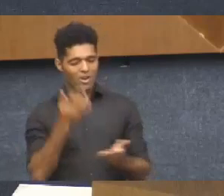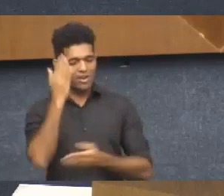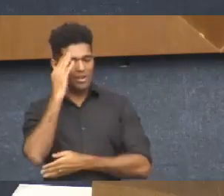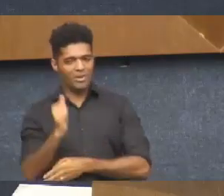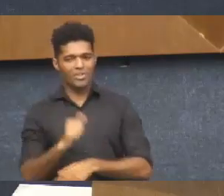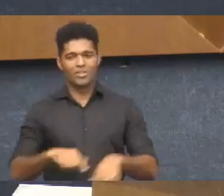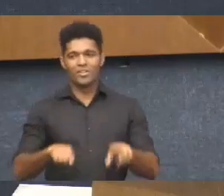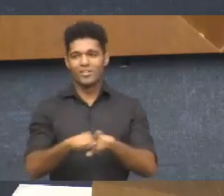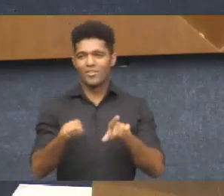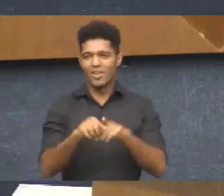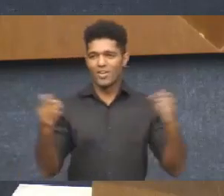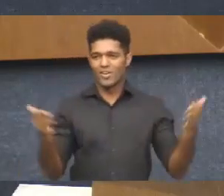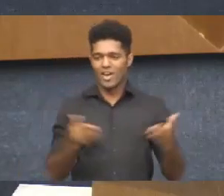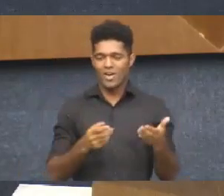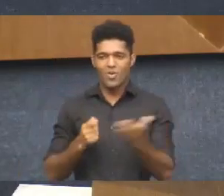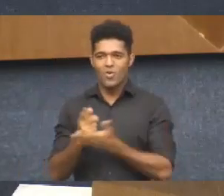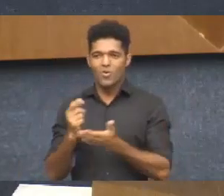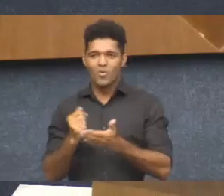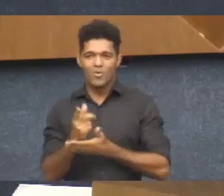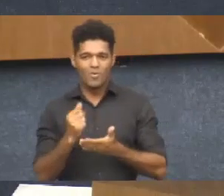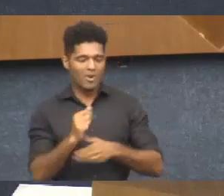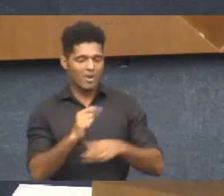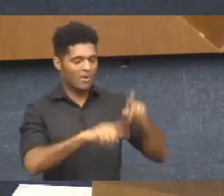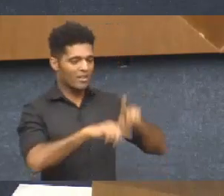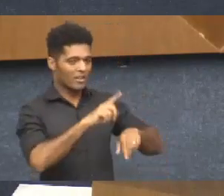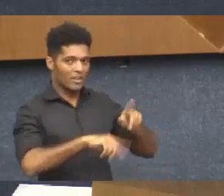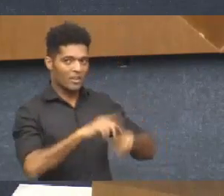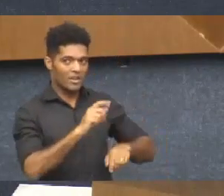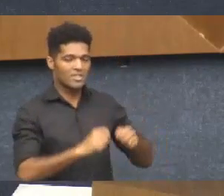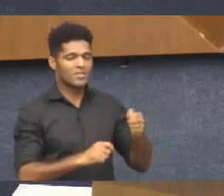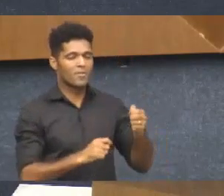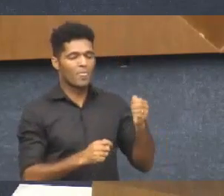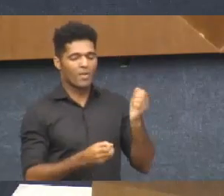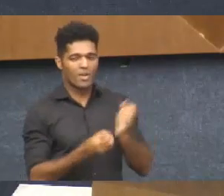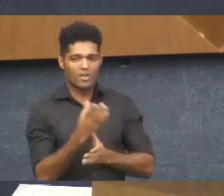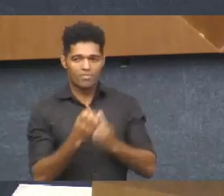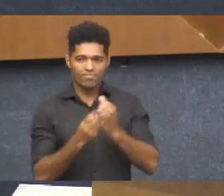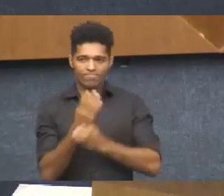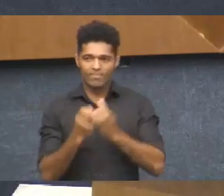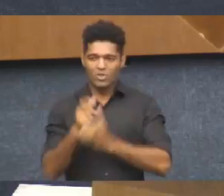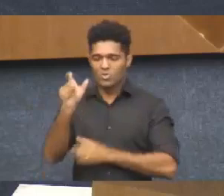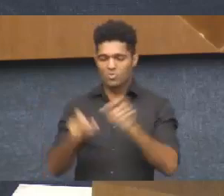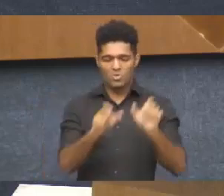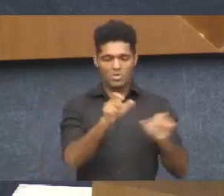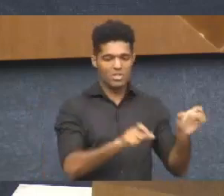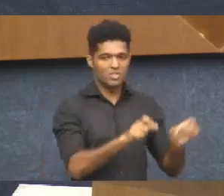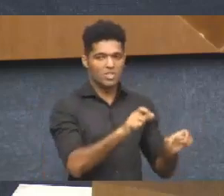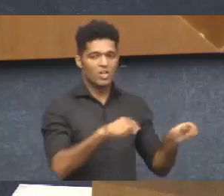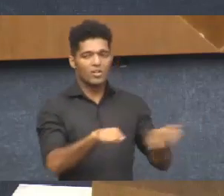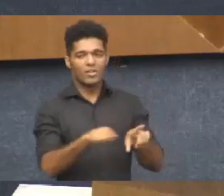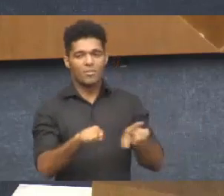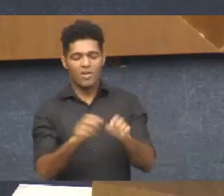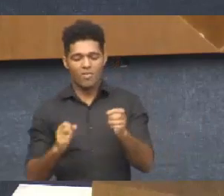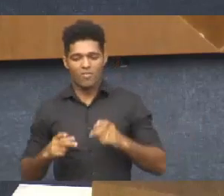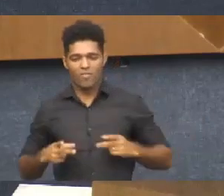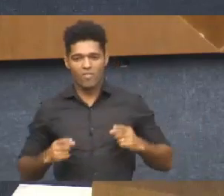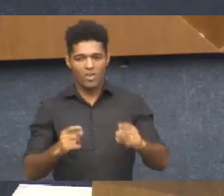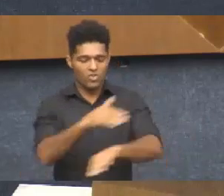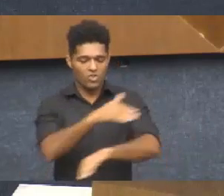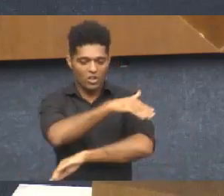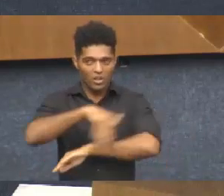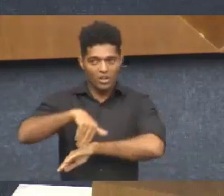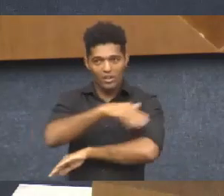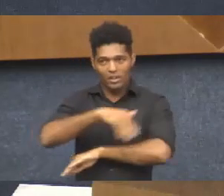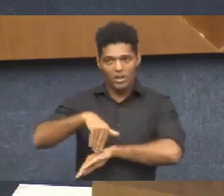comprei artesanato na Galeria do Ouvidor. Já levei multa na Cristiano Machado. Muitas multas na Cristiano Machado. Eu aprendi o significado da expressão